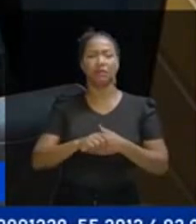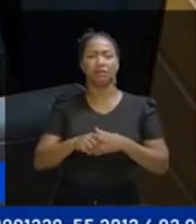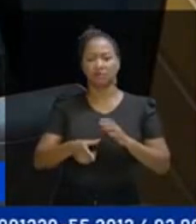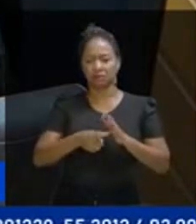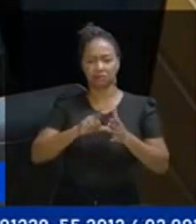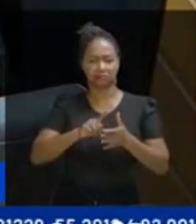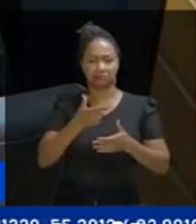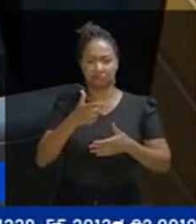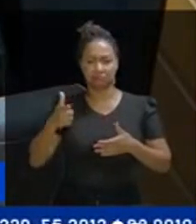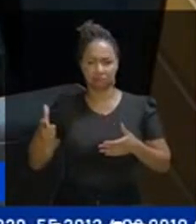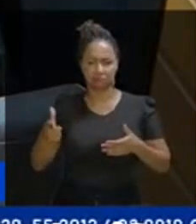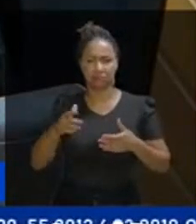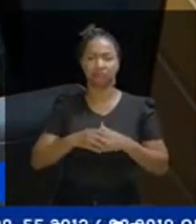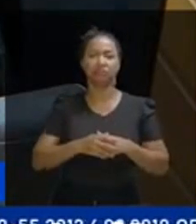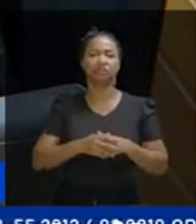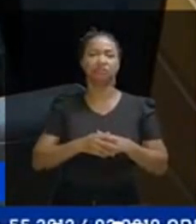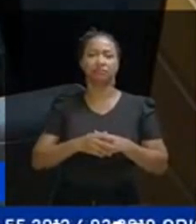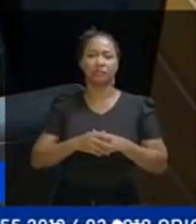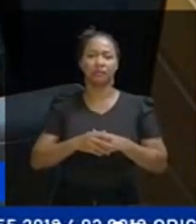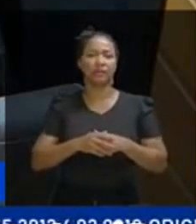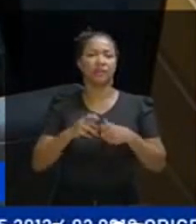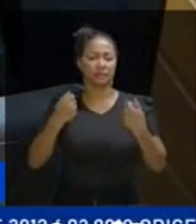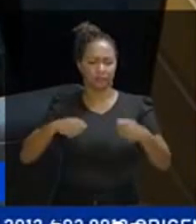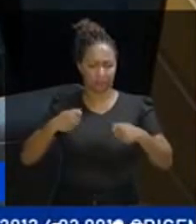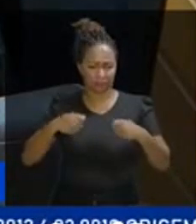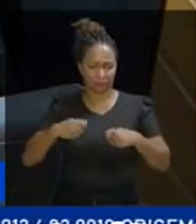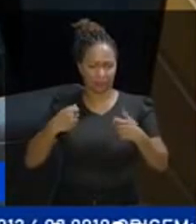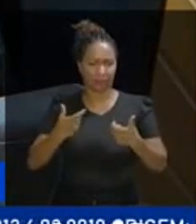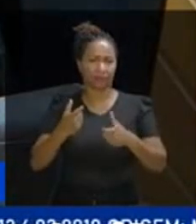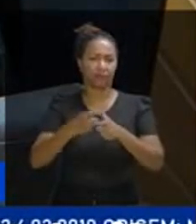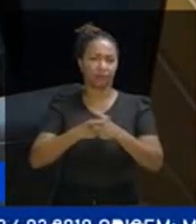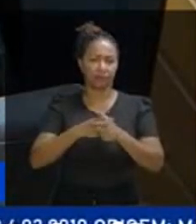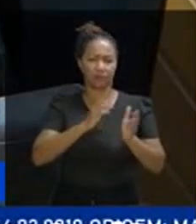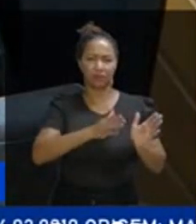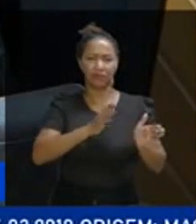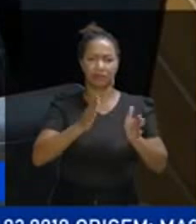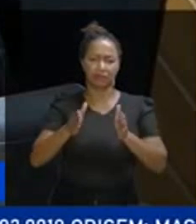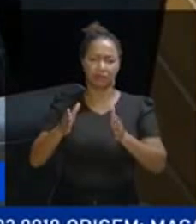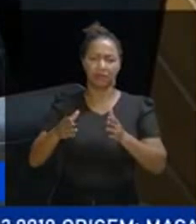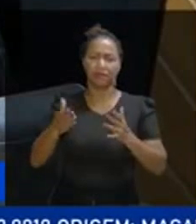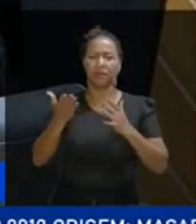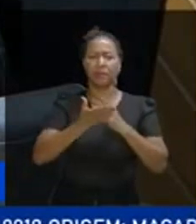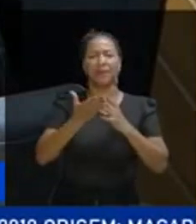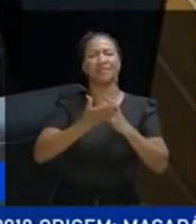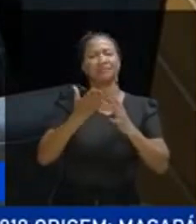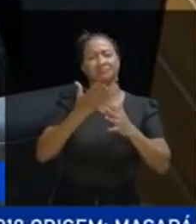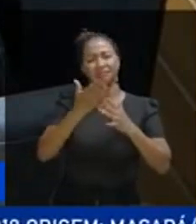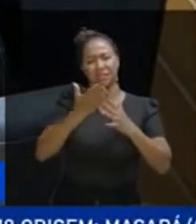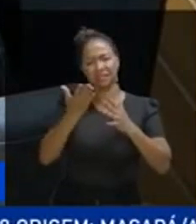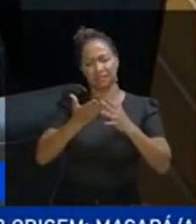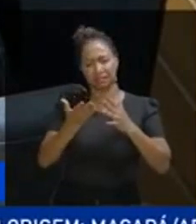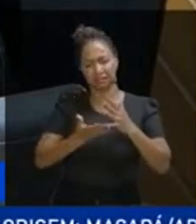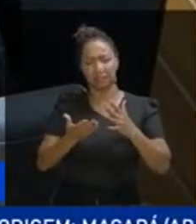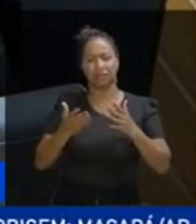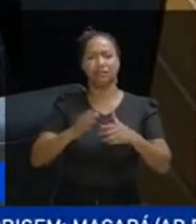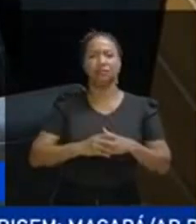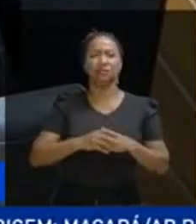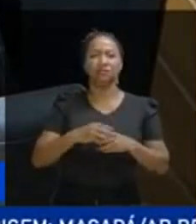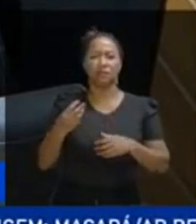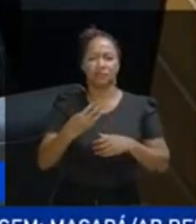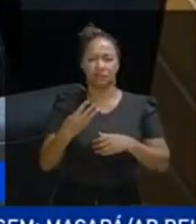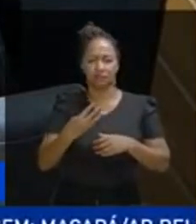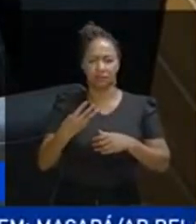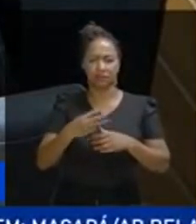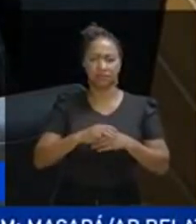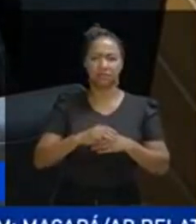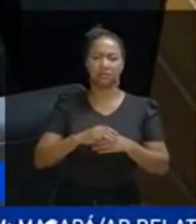prescrição intercorrente, em razão de que o devedor solicitou adesão ao parcelamento do crédito tributário em 3 de 11